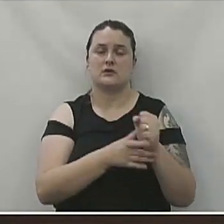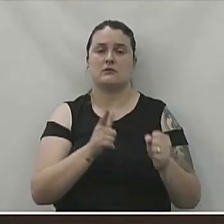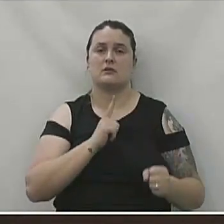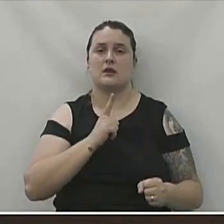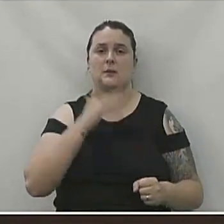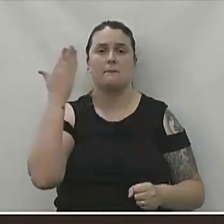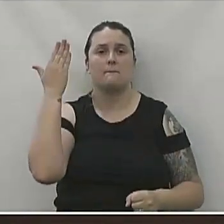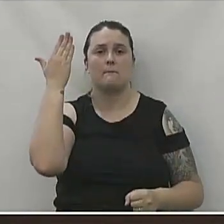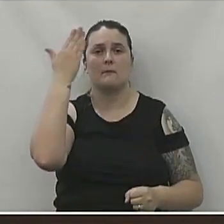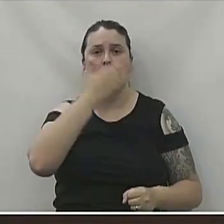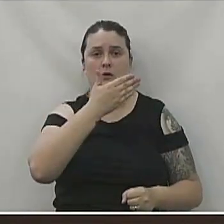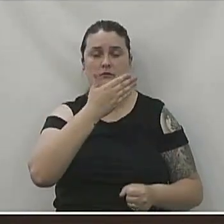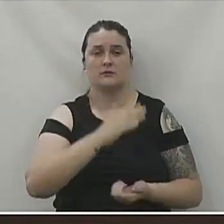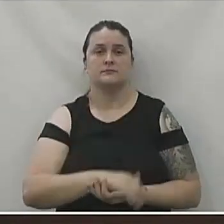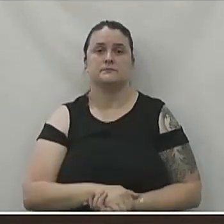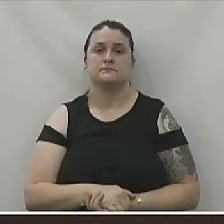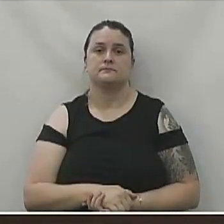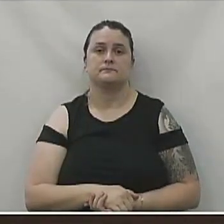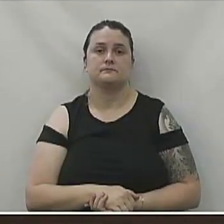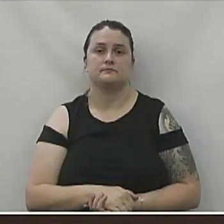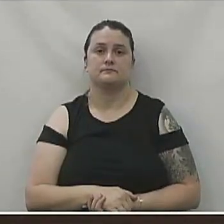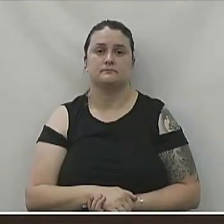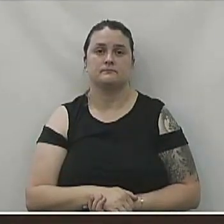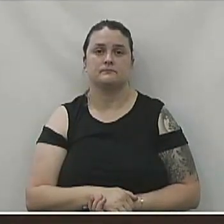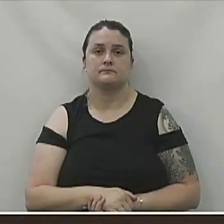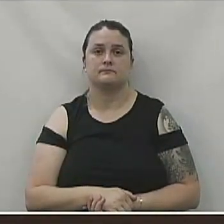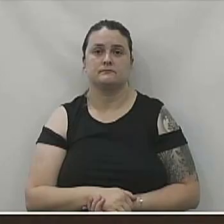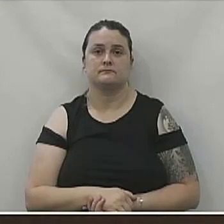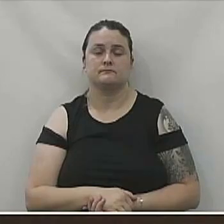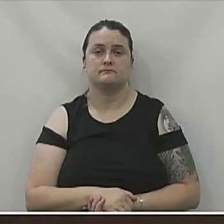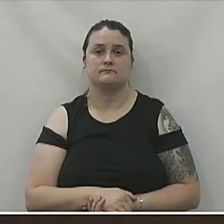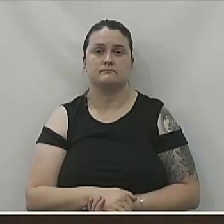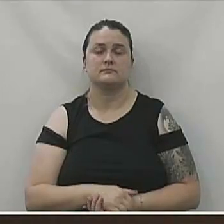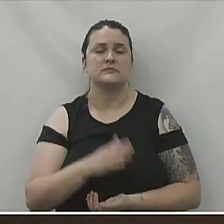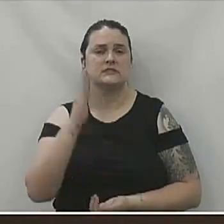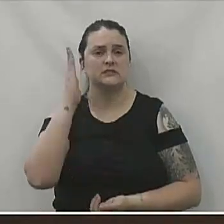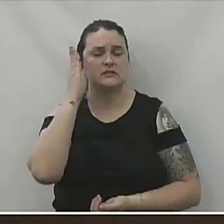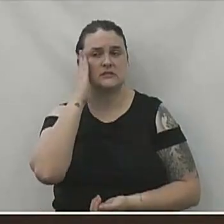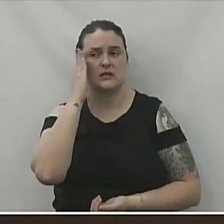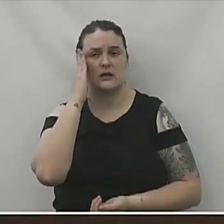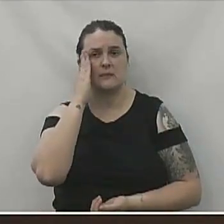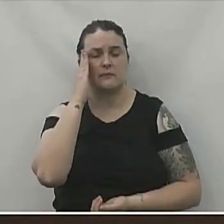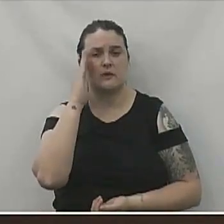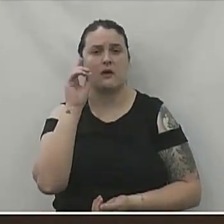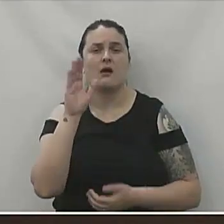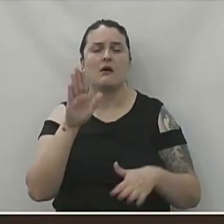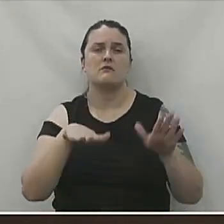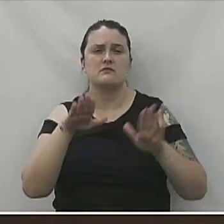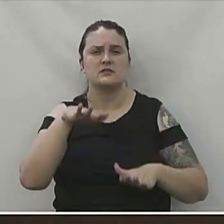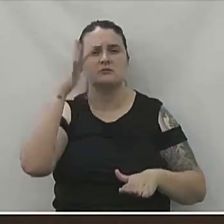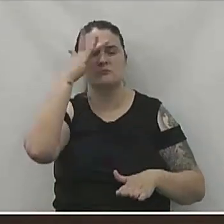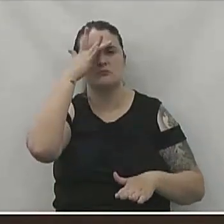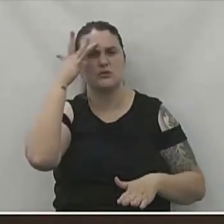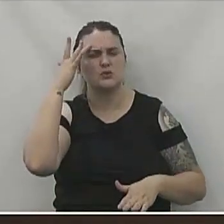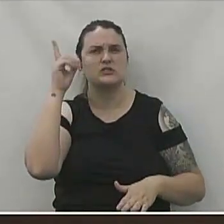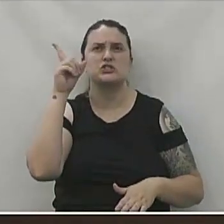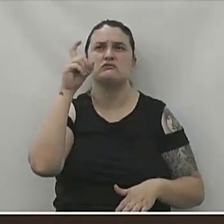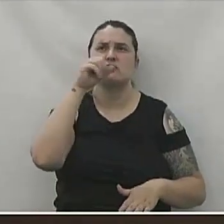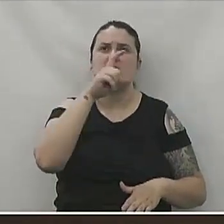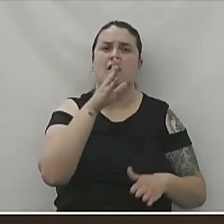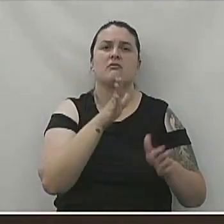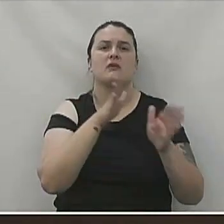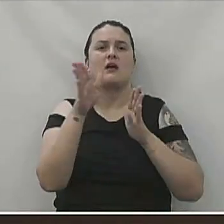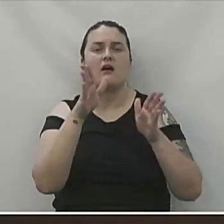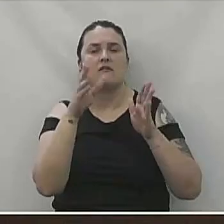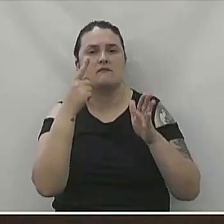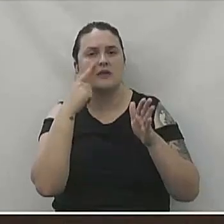comprovando isso daí então né a gente sabe que às vezes Muitas pessoas têm dificuldade ao